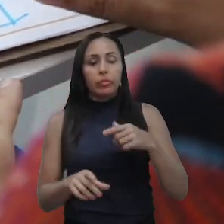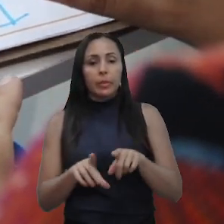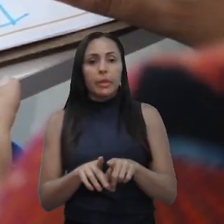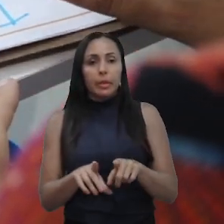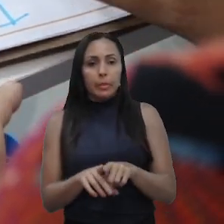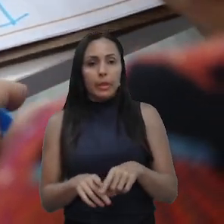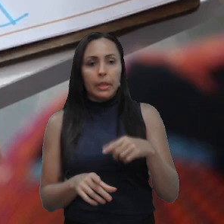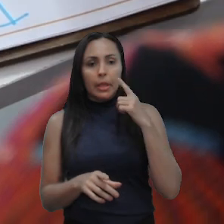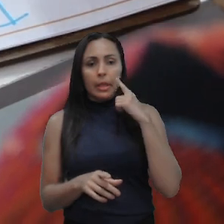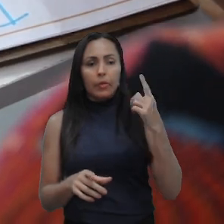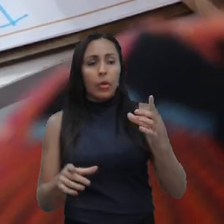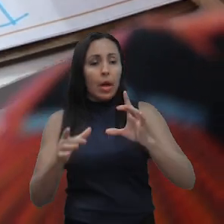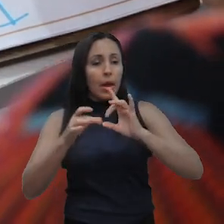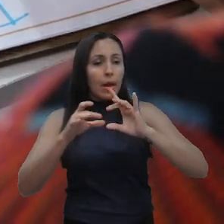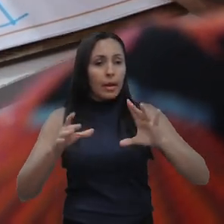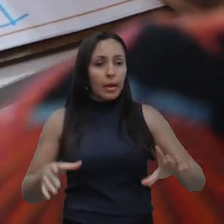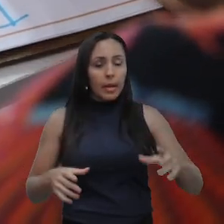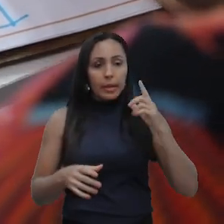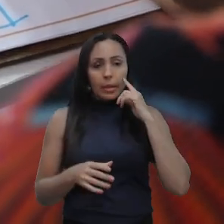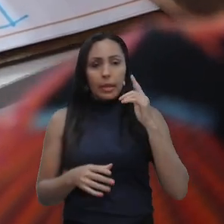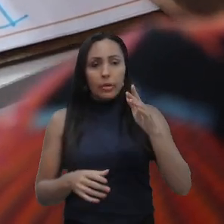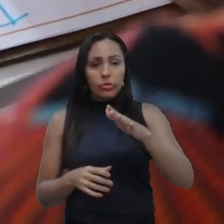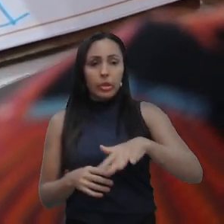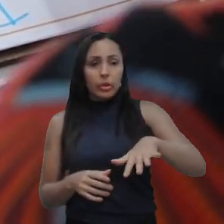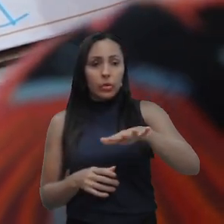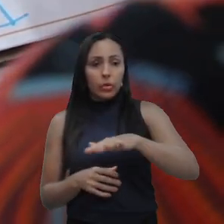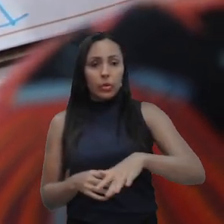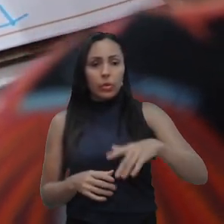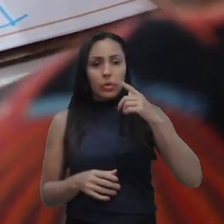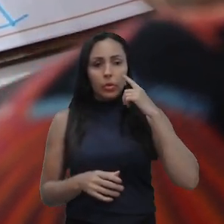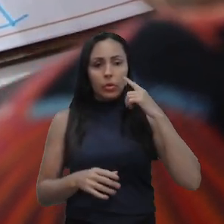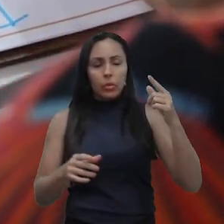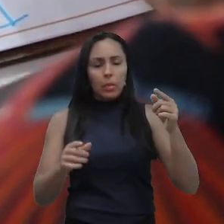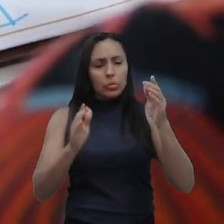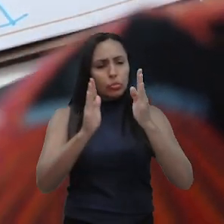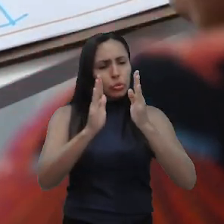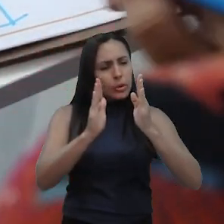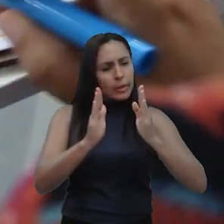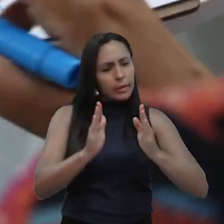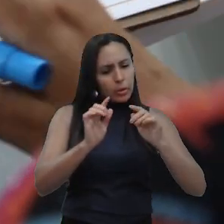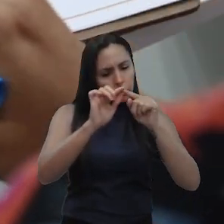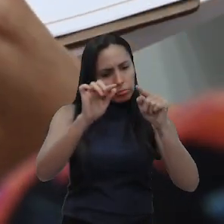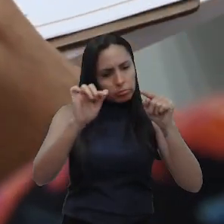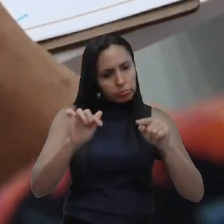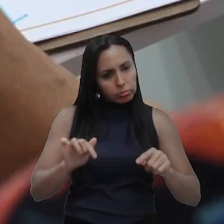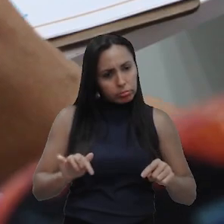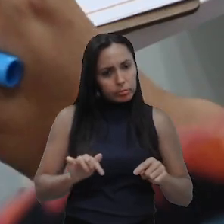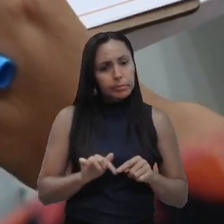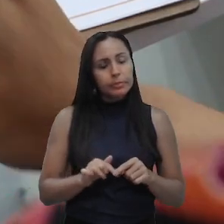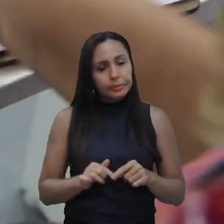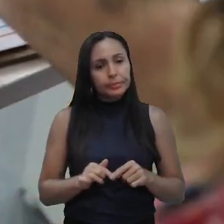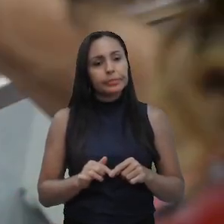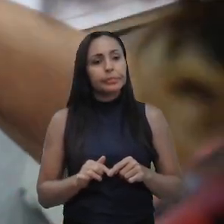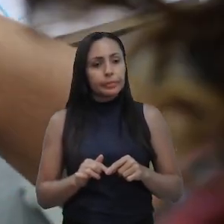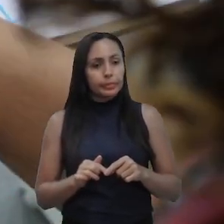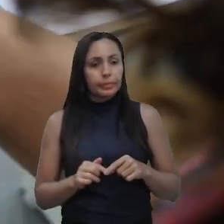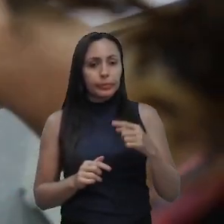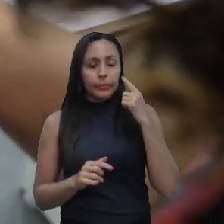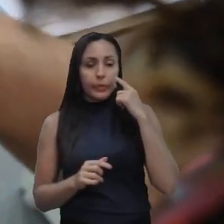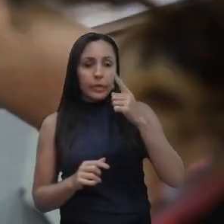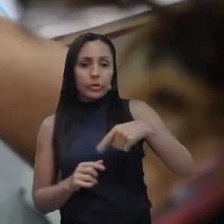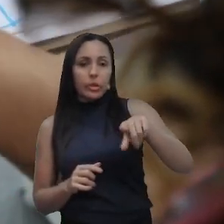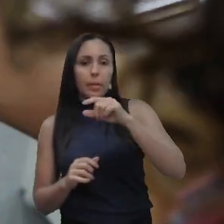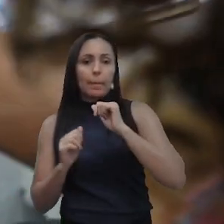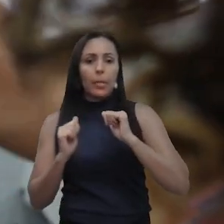foram alargadas. E aqui a gente colocou o quê? Um retângulo mais estreitinho. A gente tem um retângulo mais estreitinho onde a gente